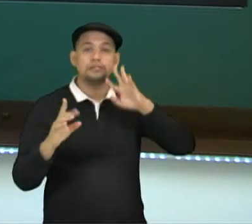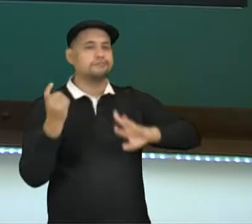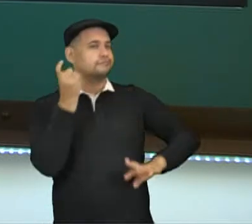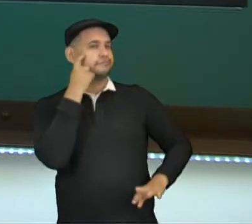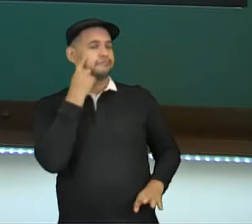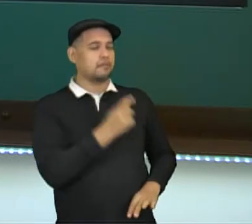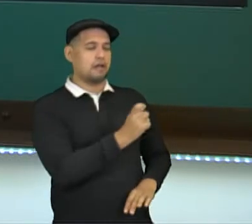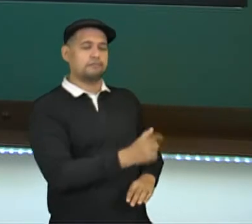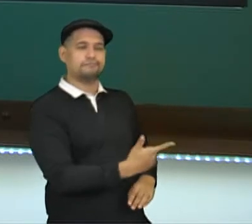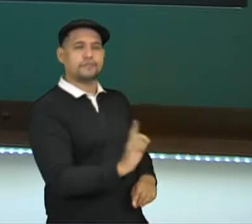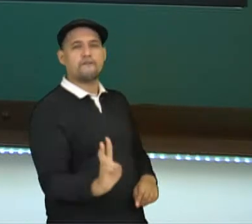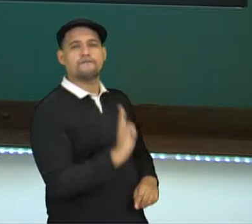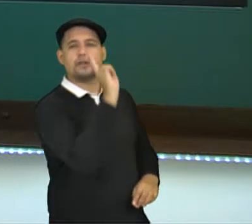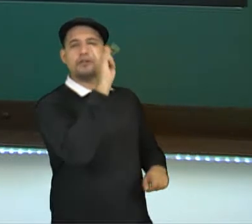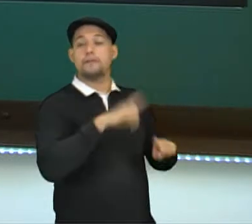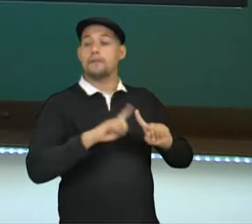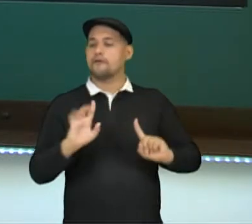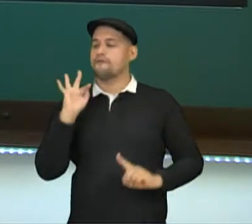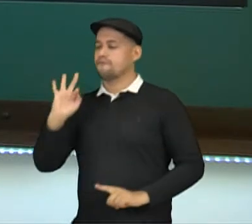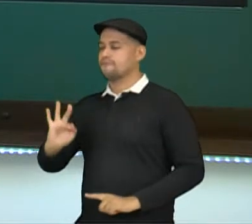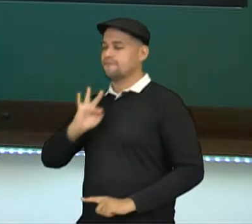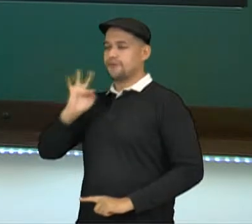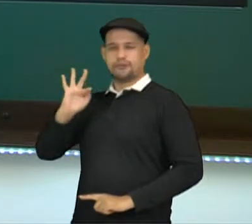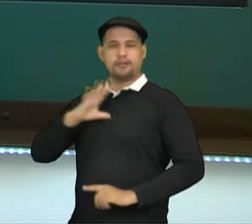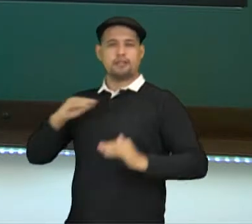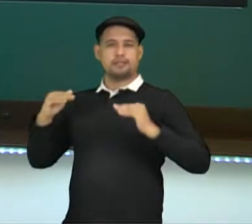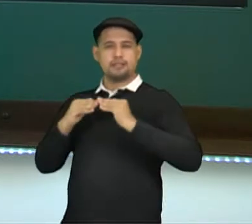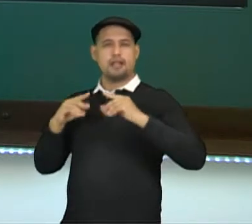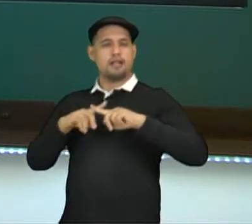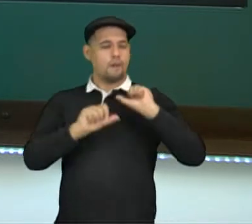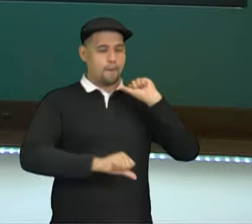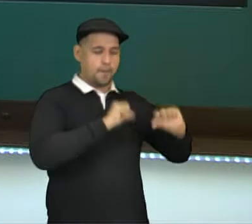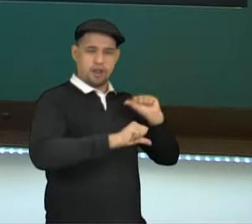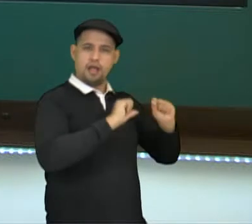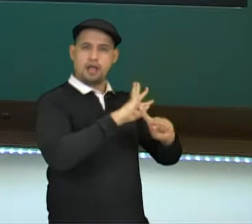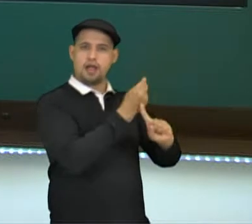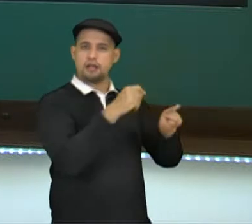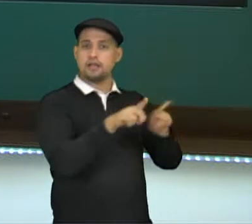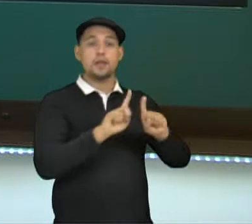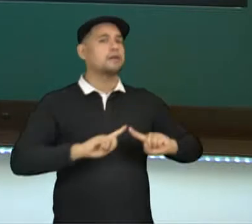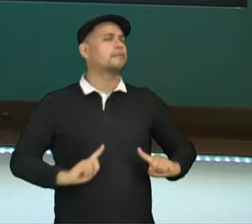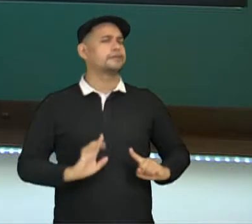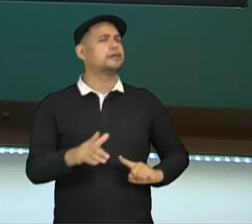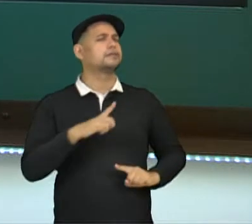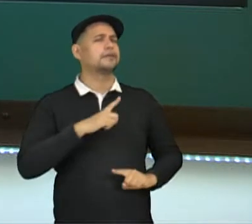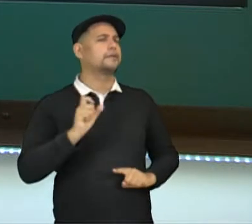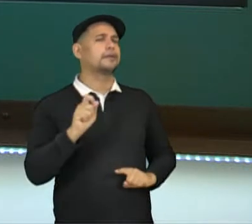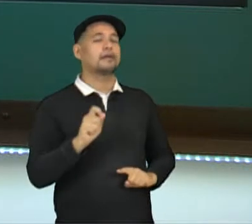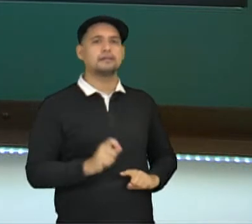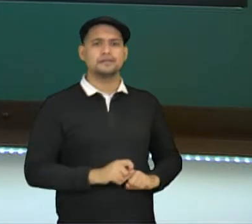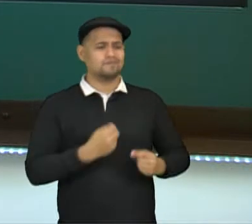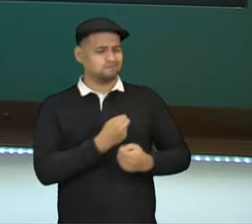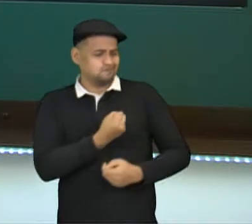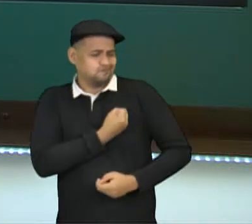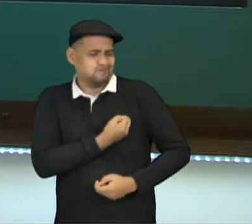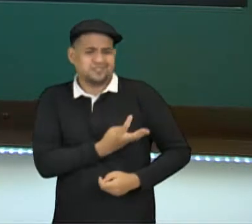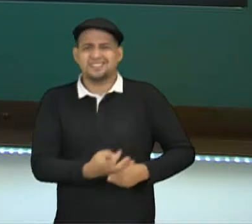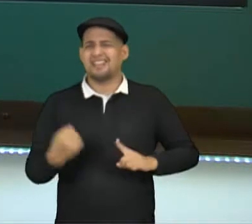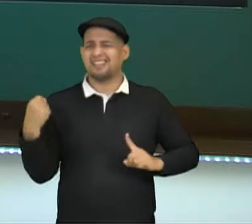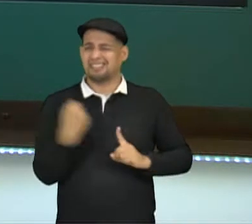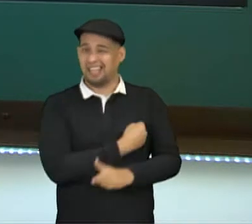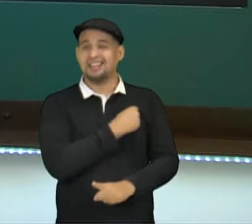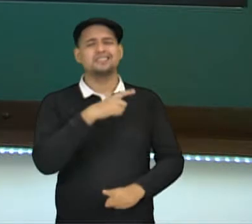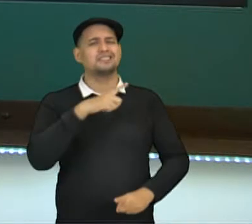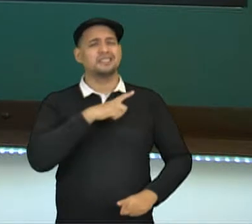clássico não tem mais valor, porque agora o futuro é que conta. Eles querem fazer a transformação da arte, mas ele já tem um cunho de violência, ele já tem um cunho